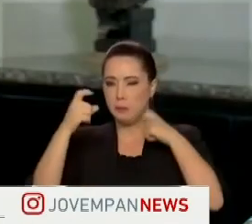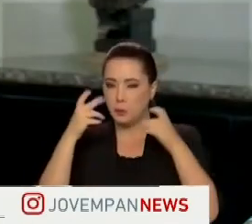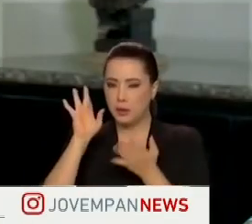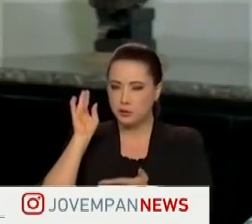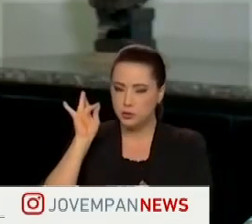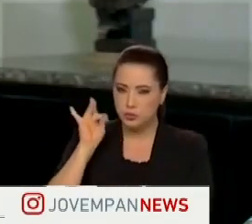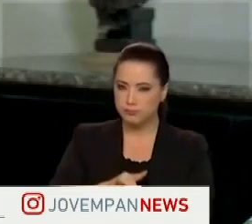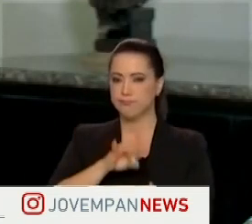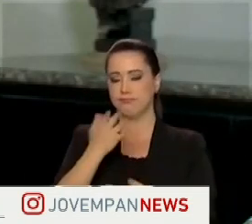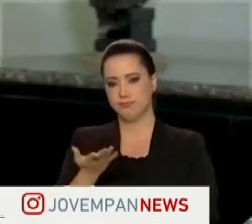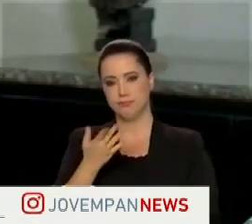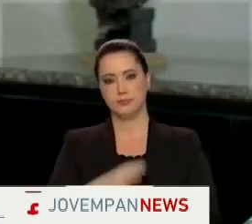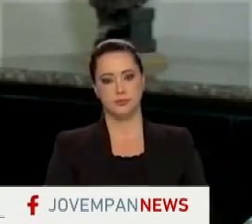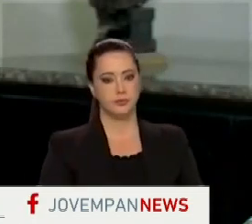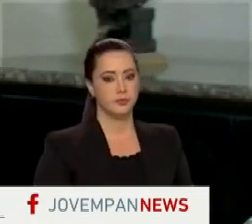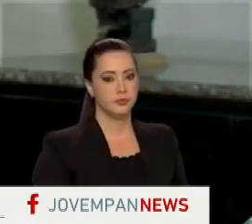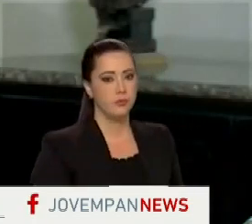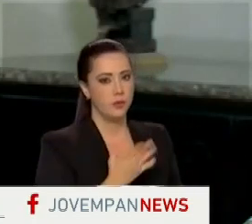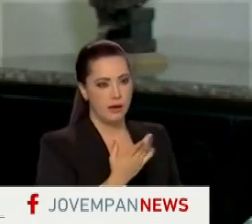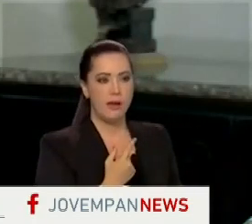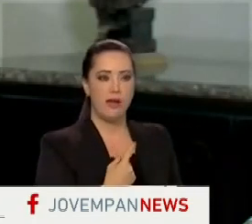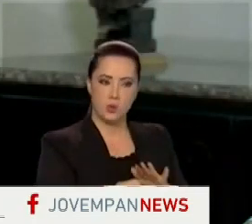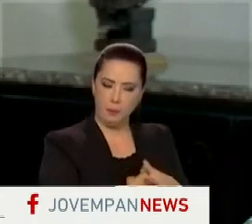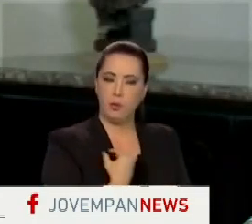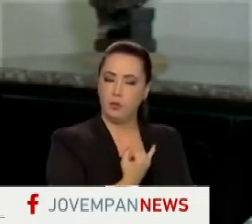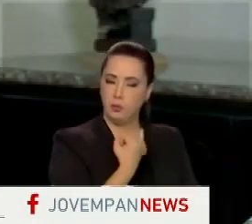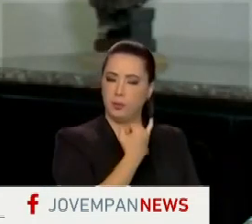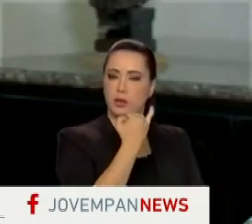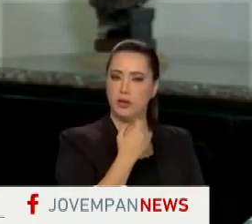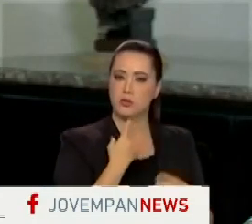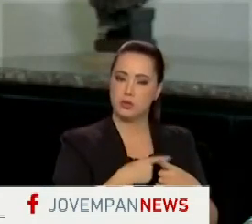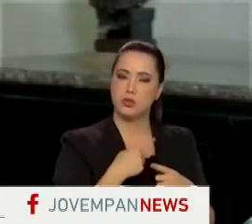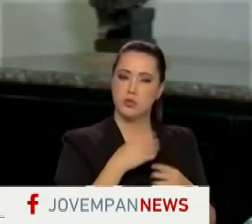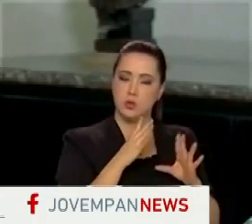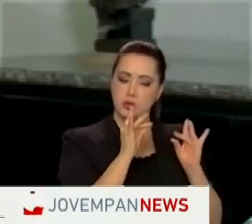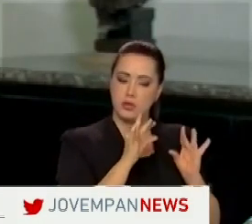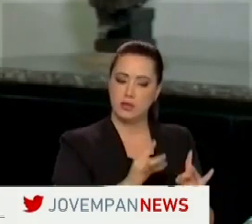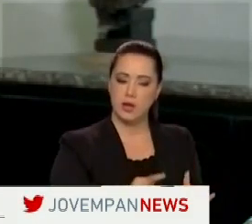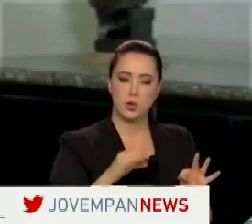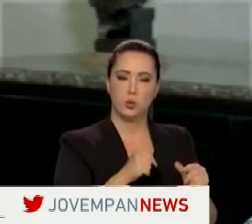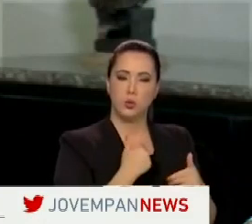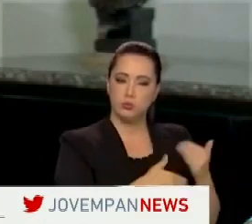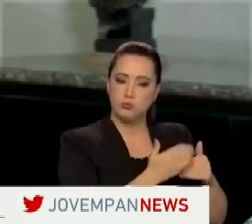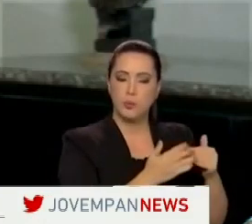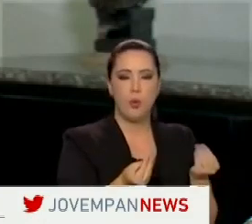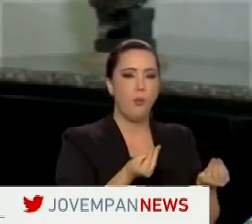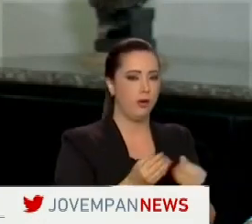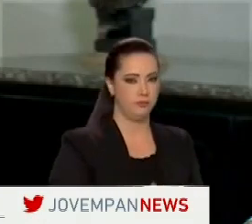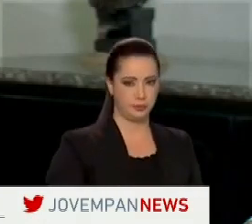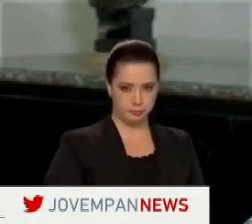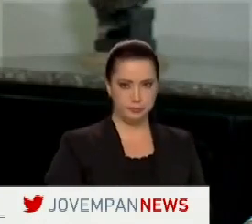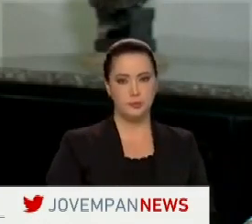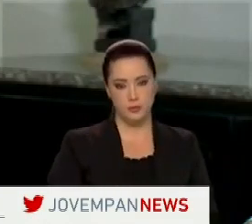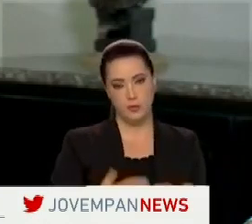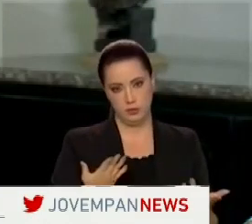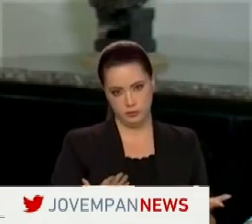Pazuello. A informação foi publicada pelo Estadão. A investigação apura a participação do ex-ministro da Saúde em um ato no Rio de Janeiro em maio